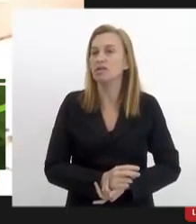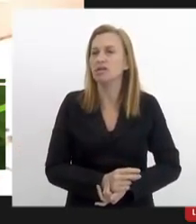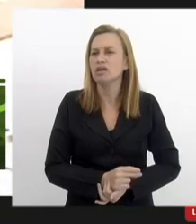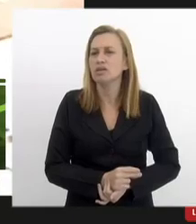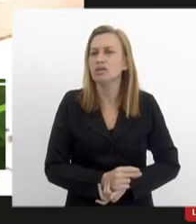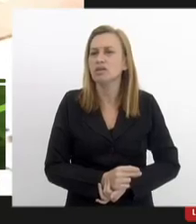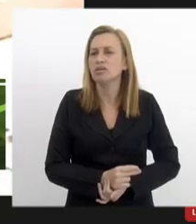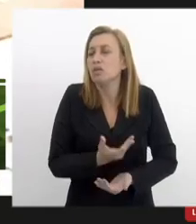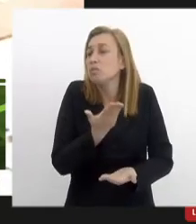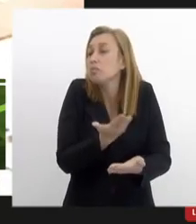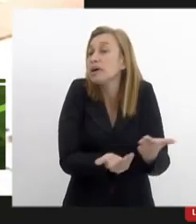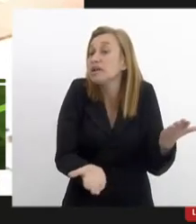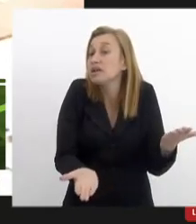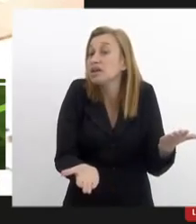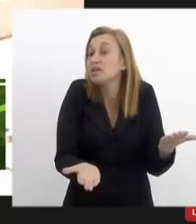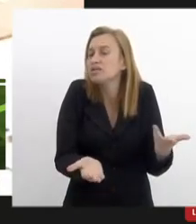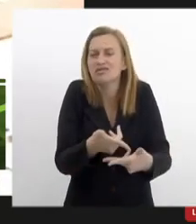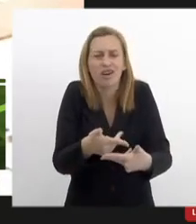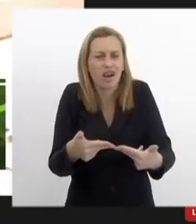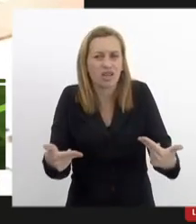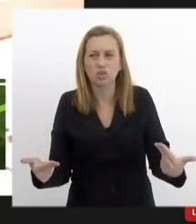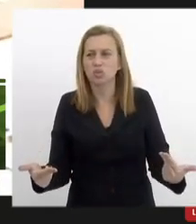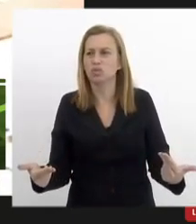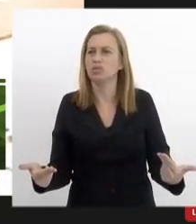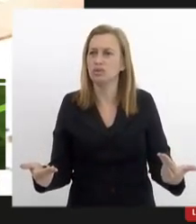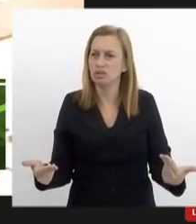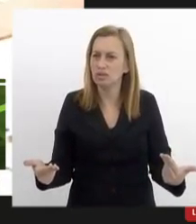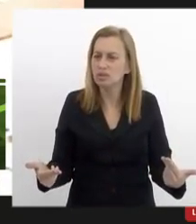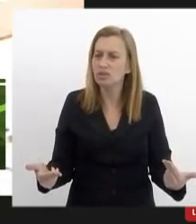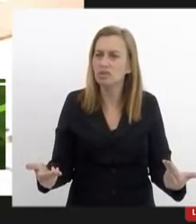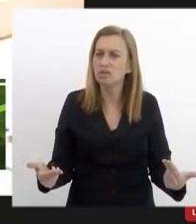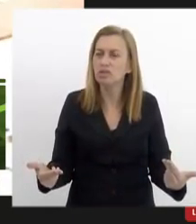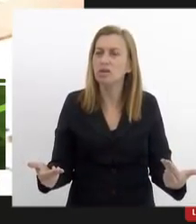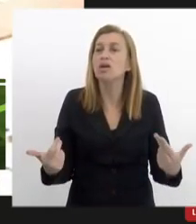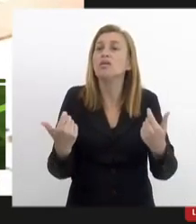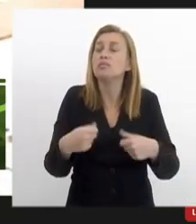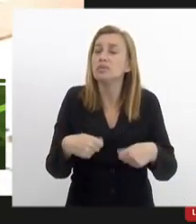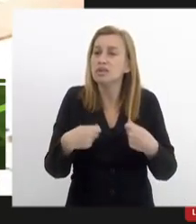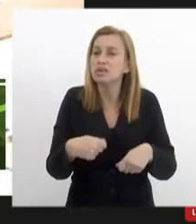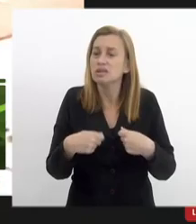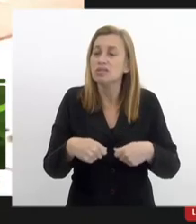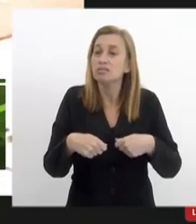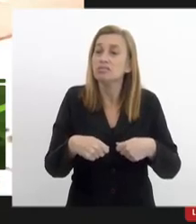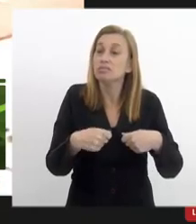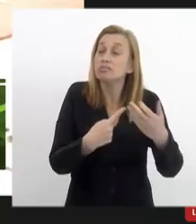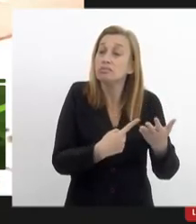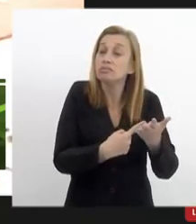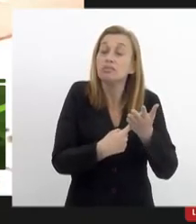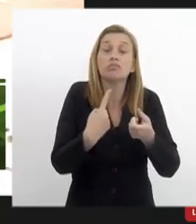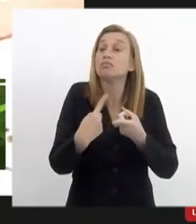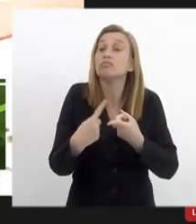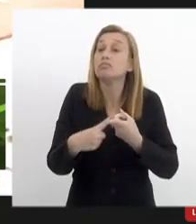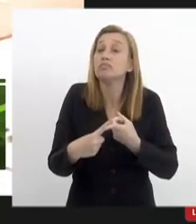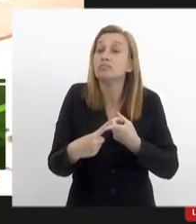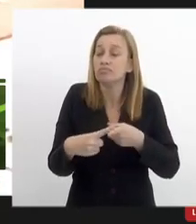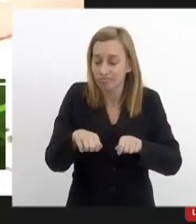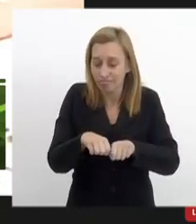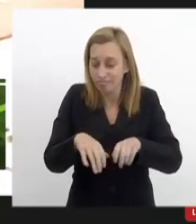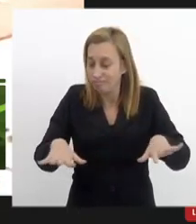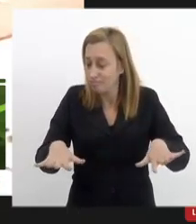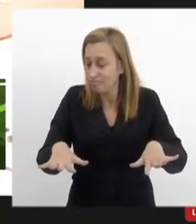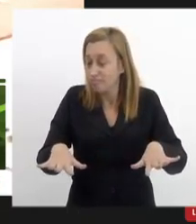estão perdendo muitas coisas, estão precisando de ajuda, porque dessa pandemia que